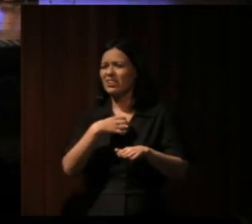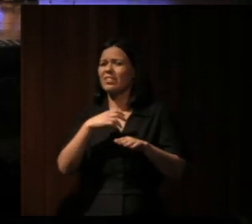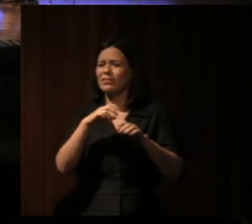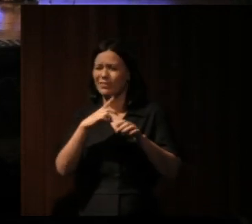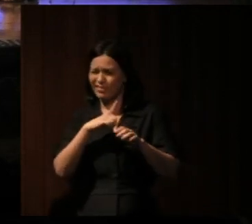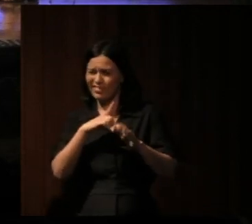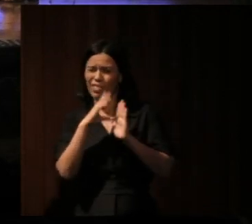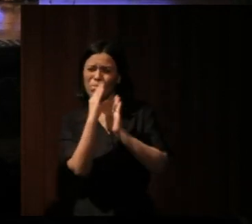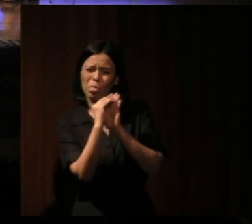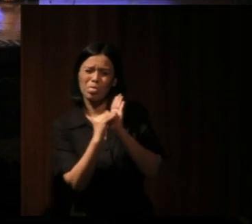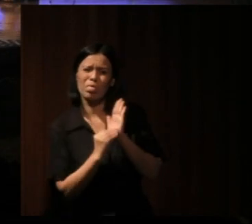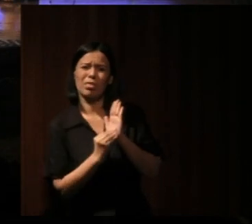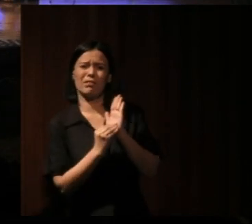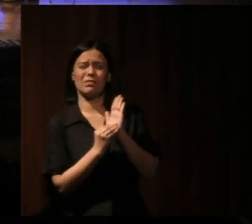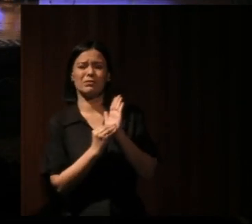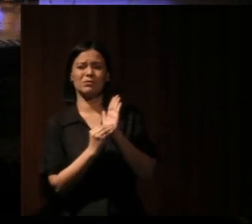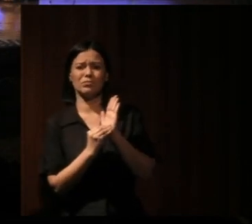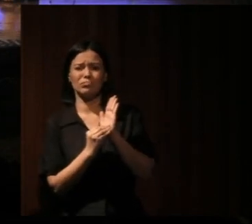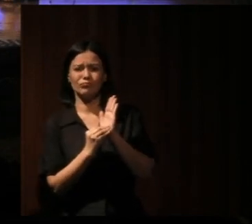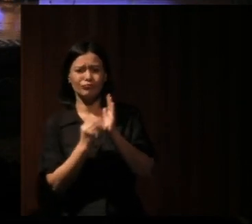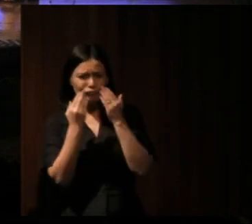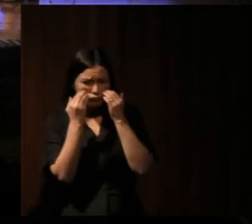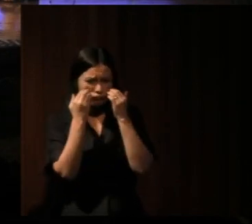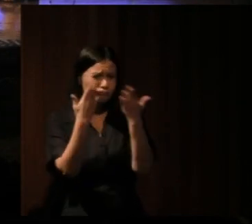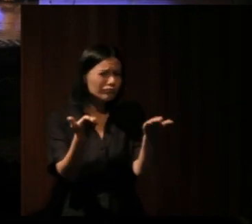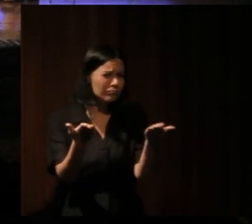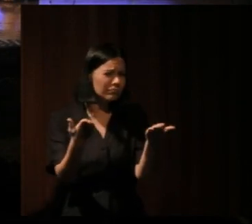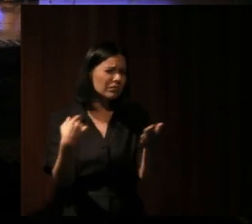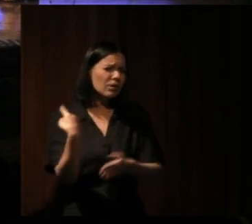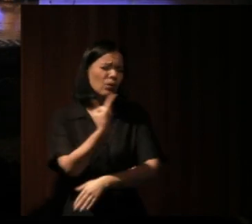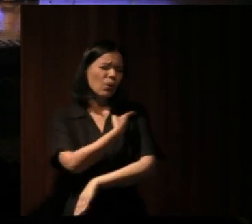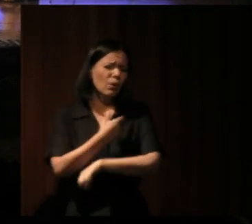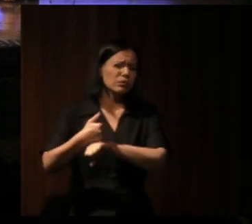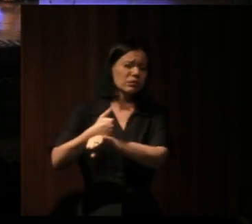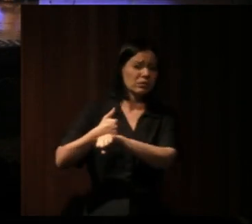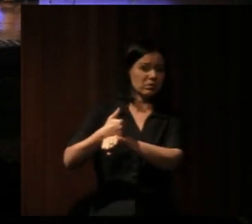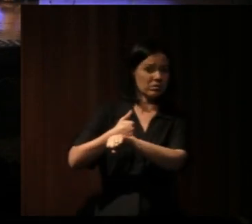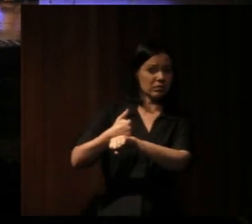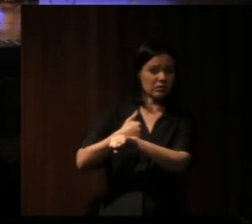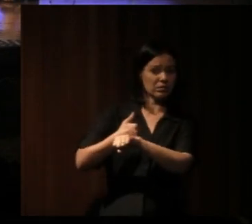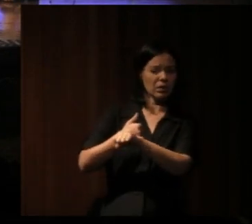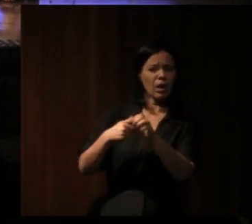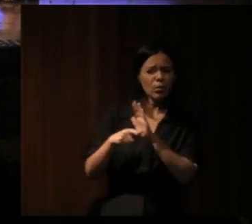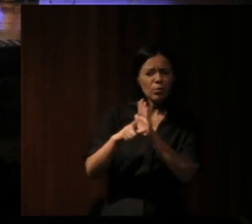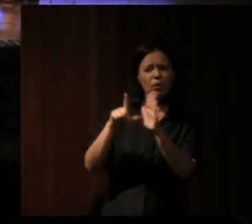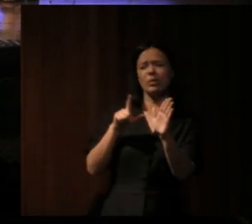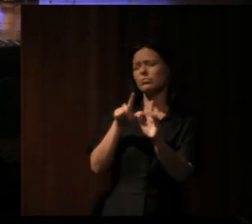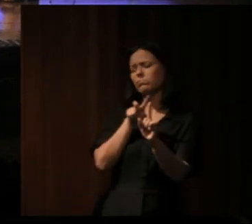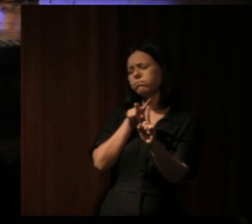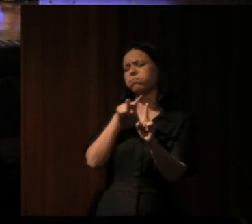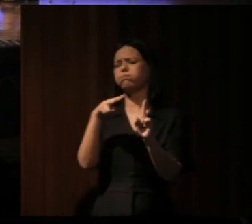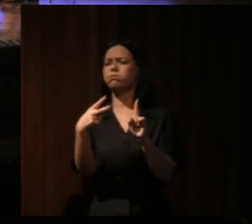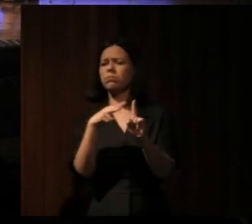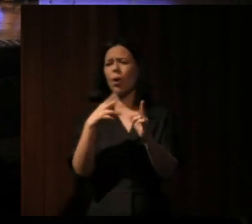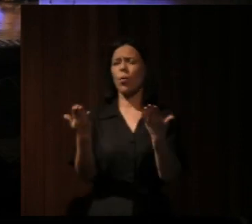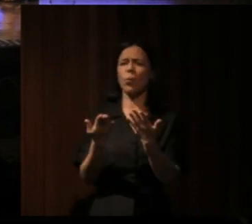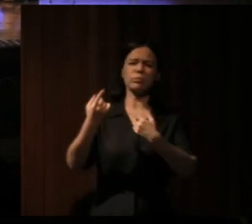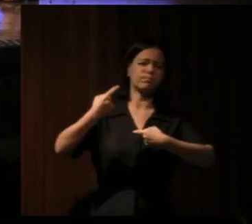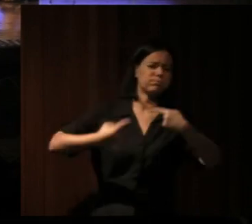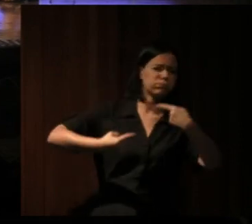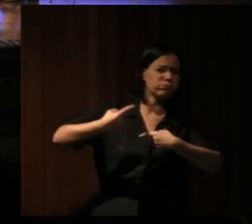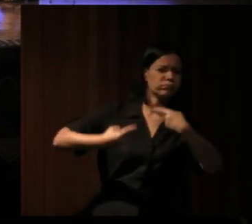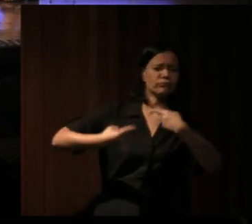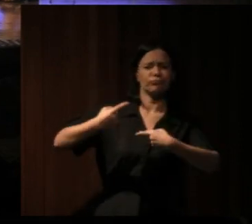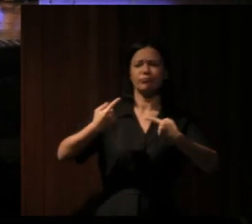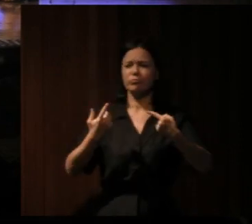plataforma quer dizer será que o e eu agrego aqui será que o nosso trabalho feito nessa perspectiva que a gente tá discutindo aqui